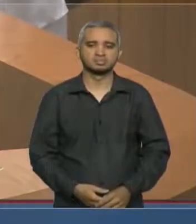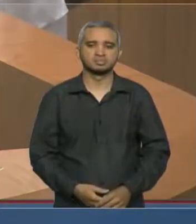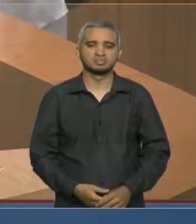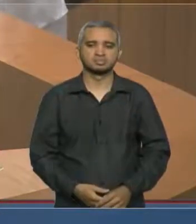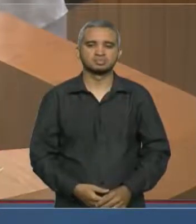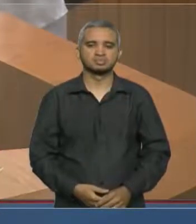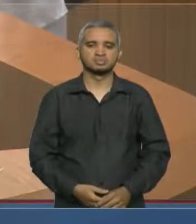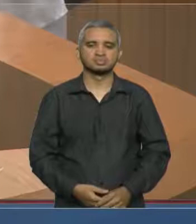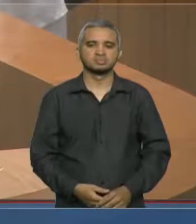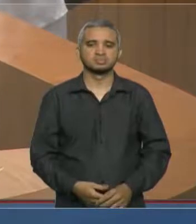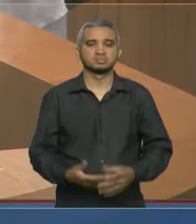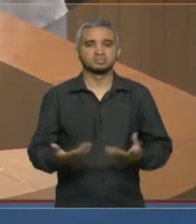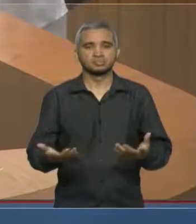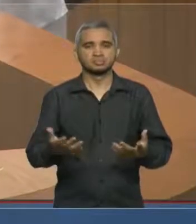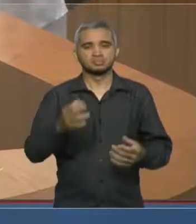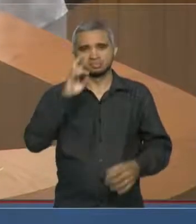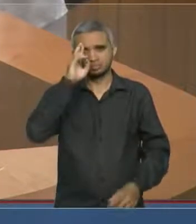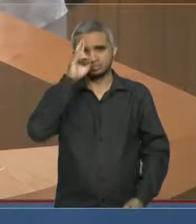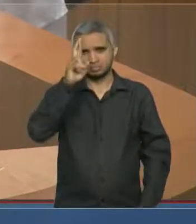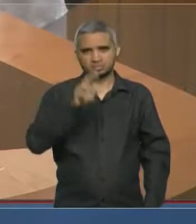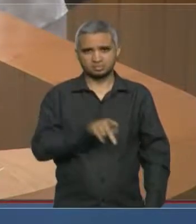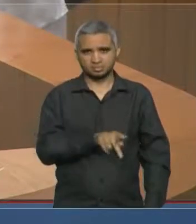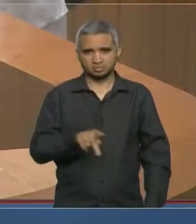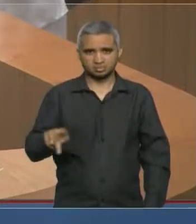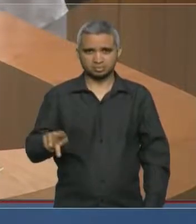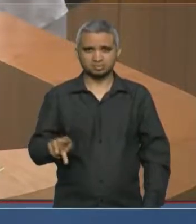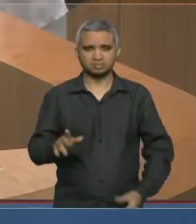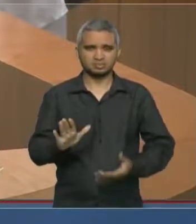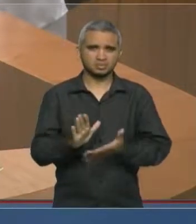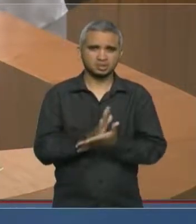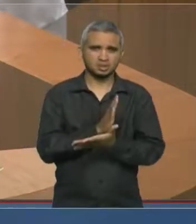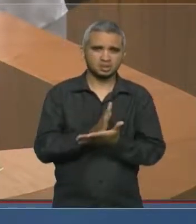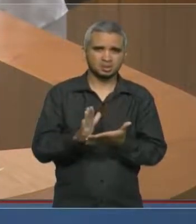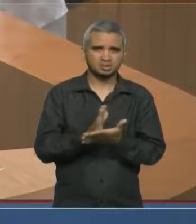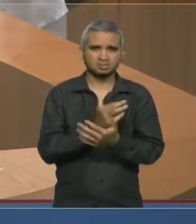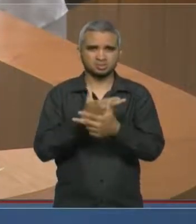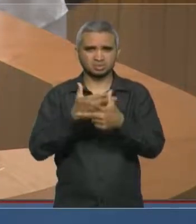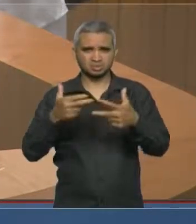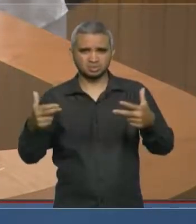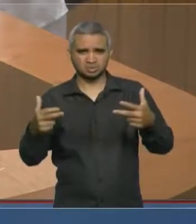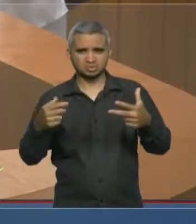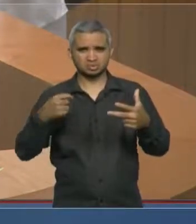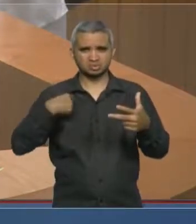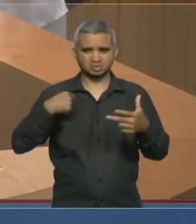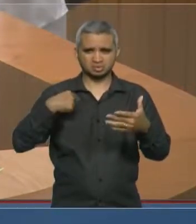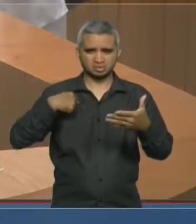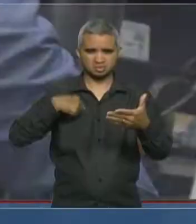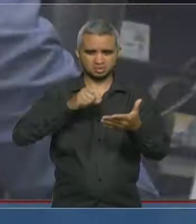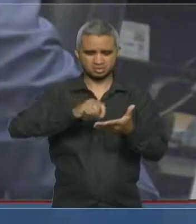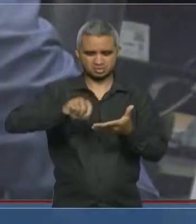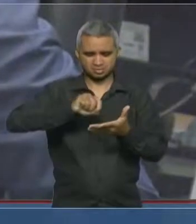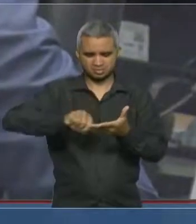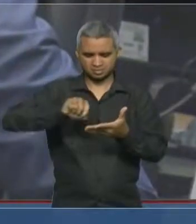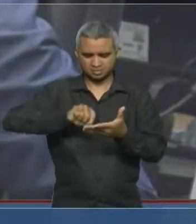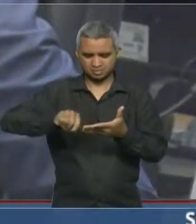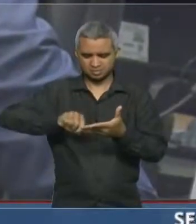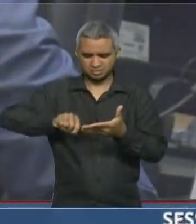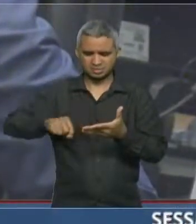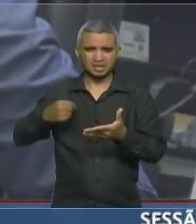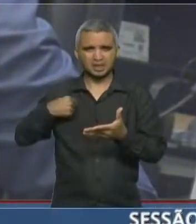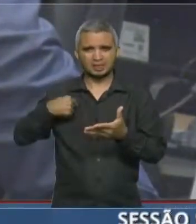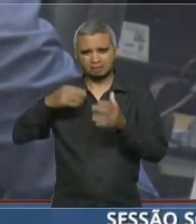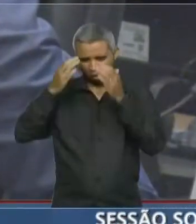Senhor presidente, eu não... Algumas coisas eu escrevi aqui, não estou obedecendo, porque eu sou